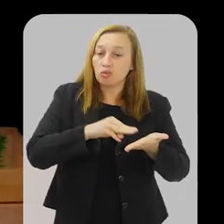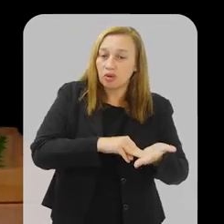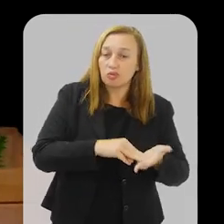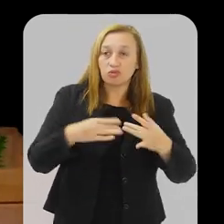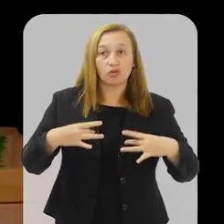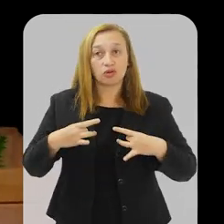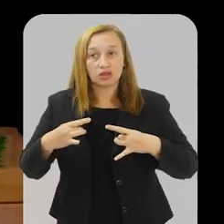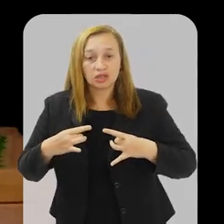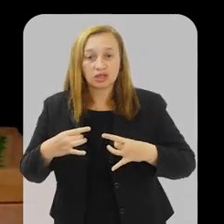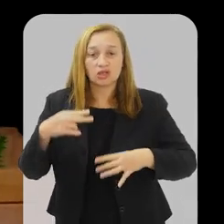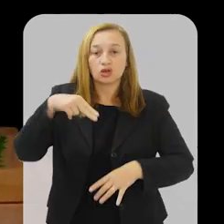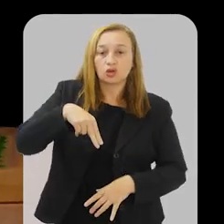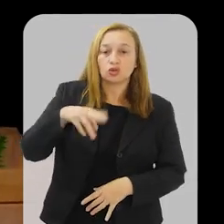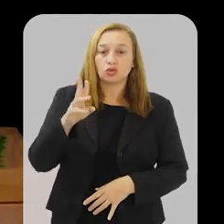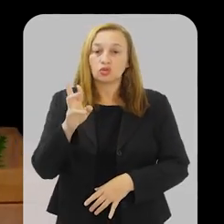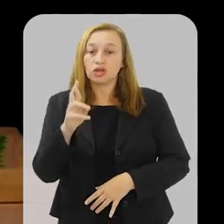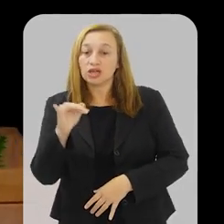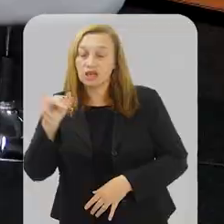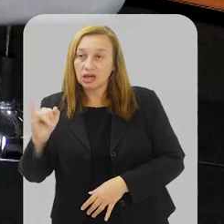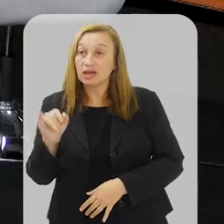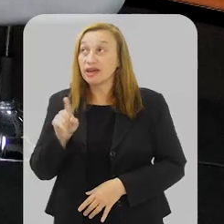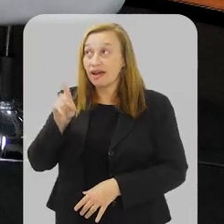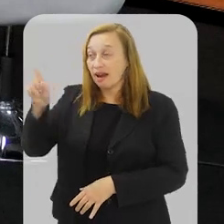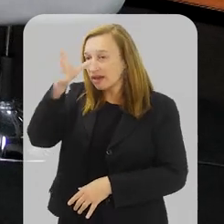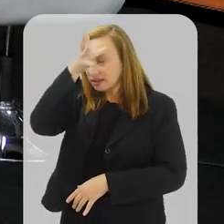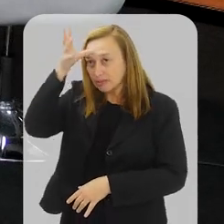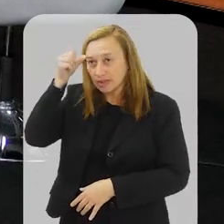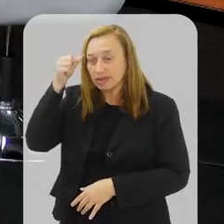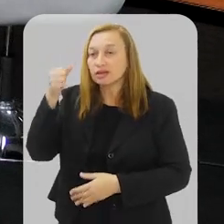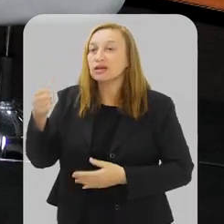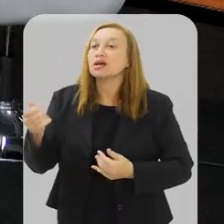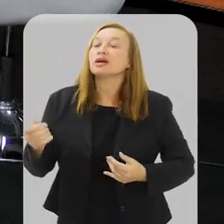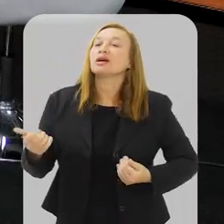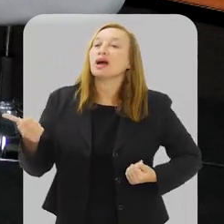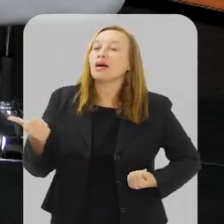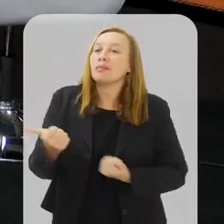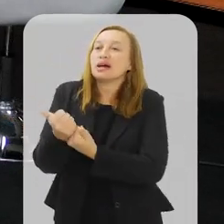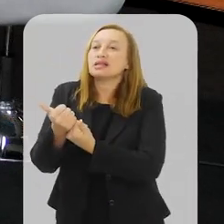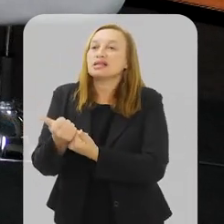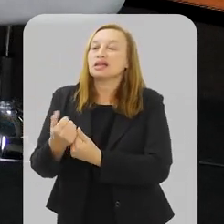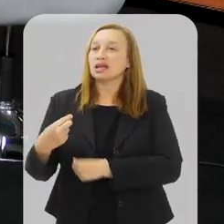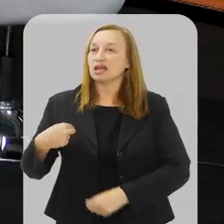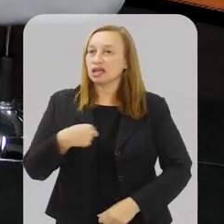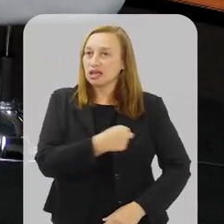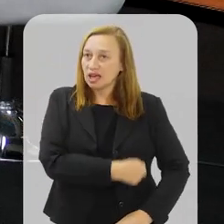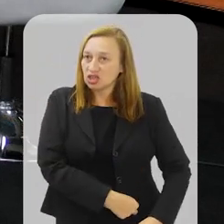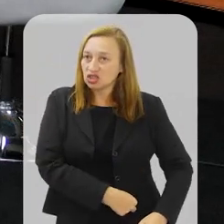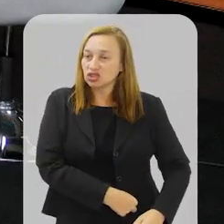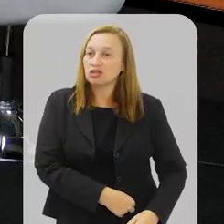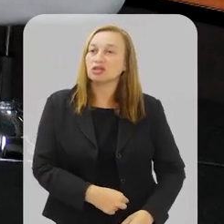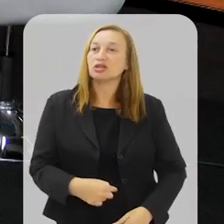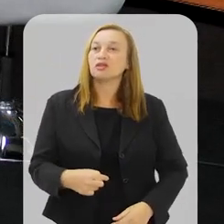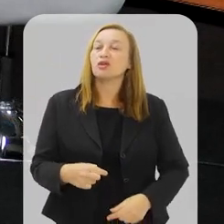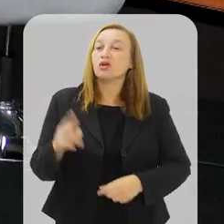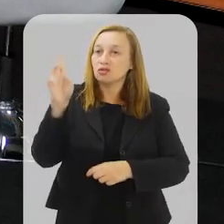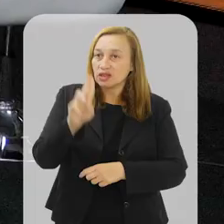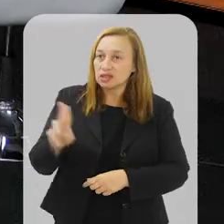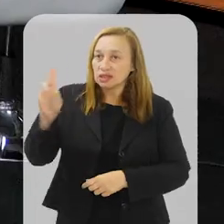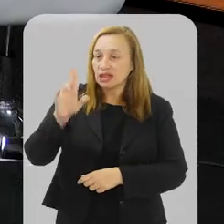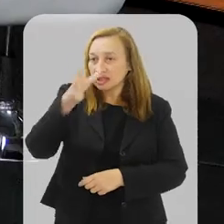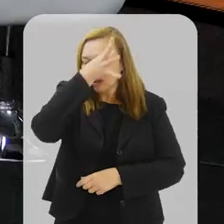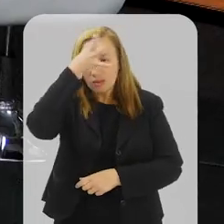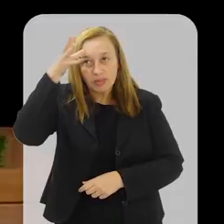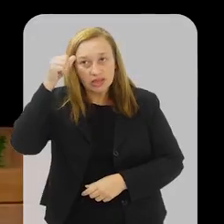que nós tivemos como membro voluntário do nurian que é o núcleo lá no Amazonas foi a parceria que a China ela teve com a